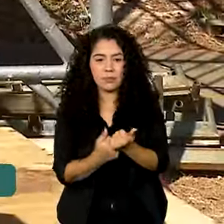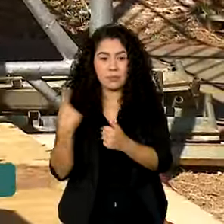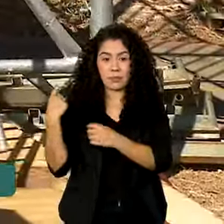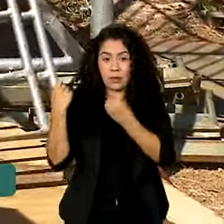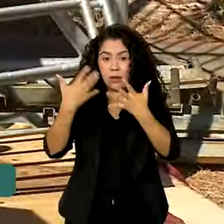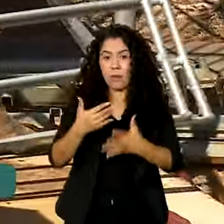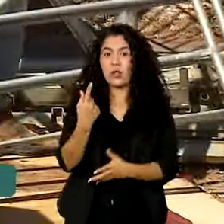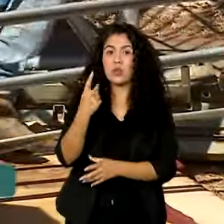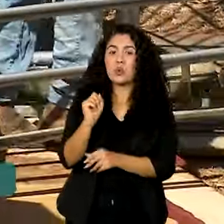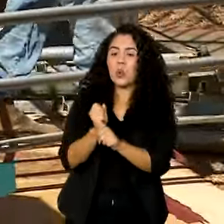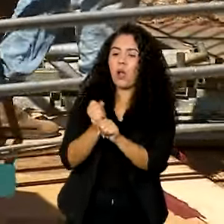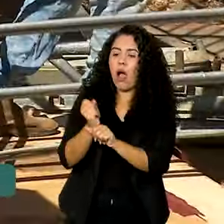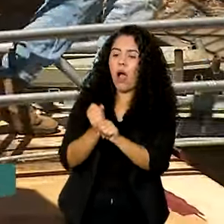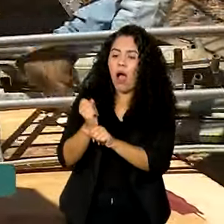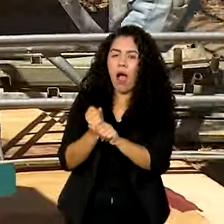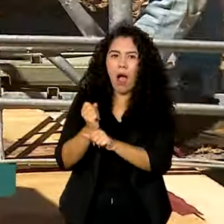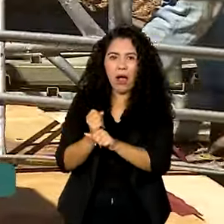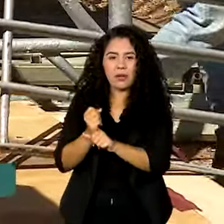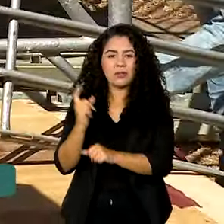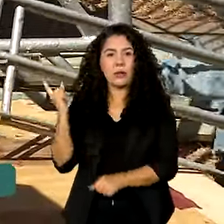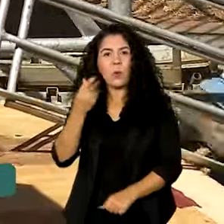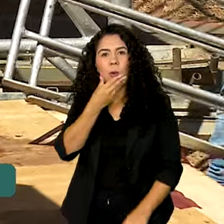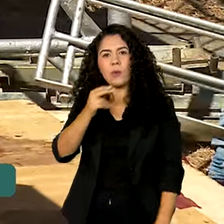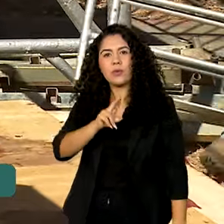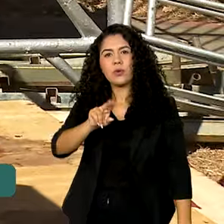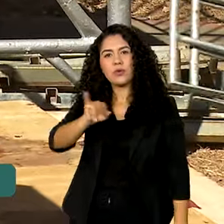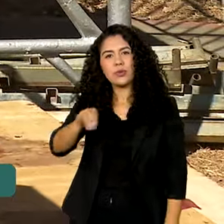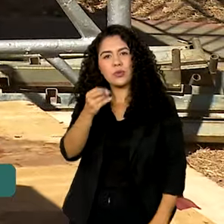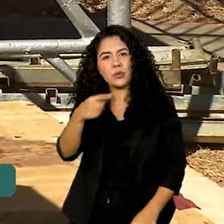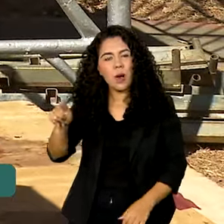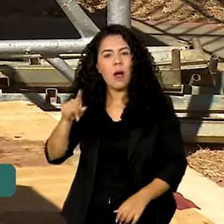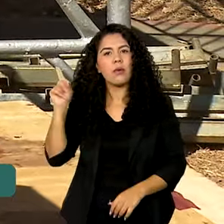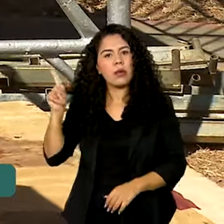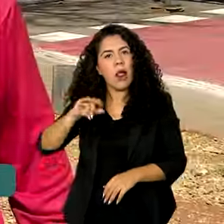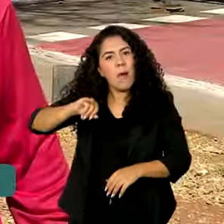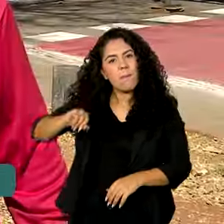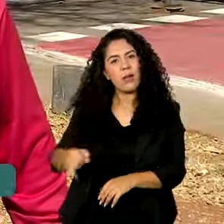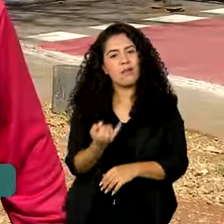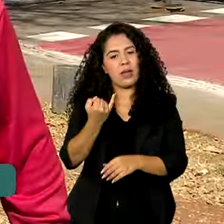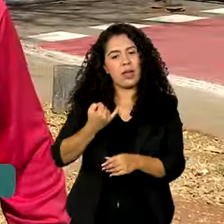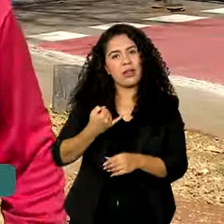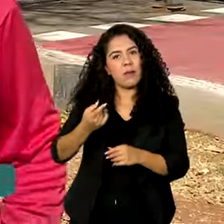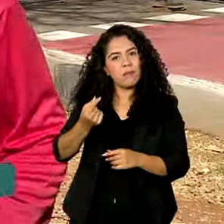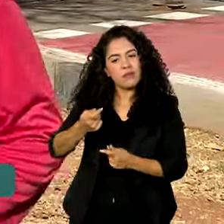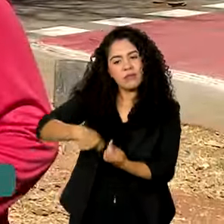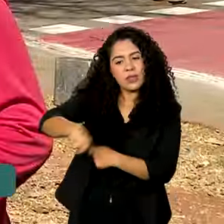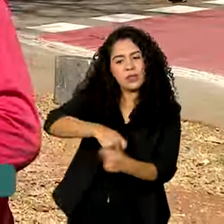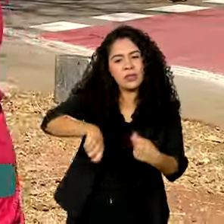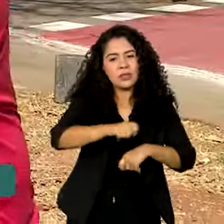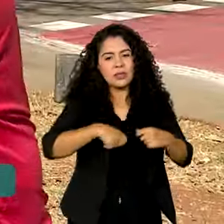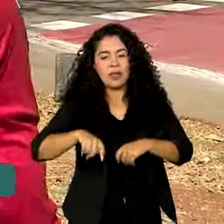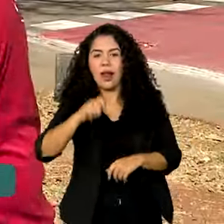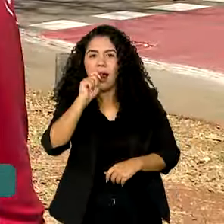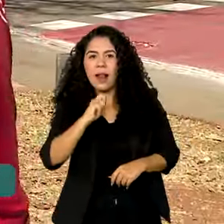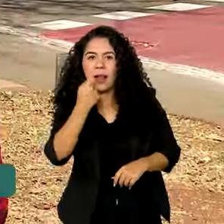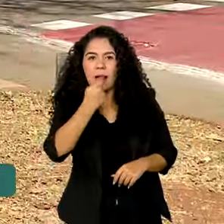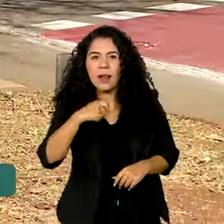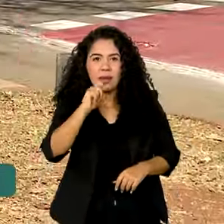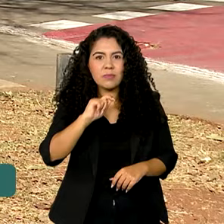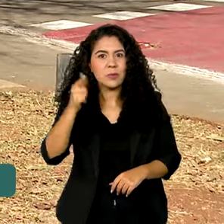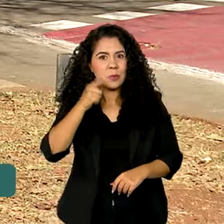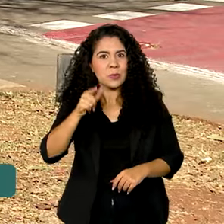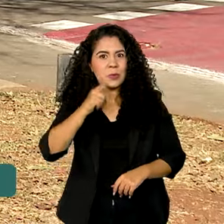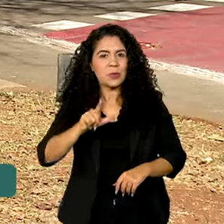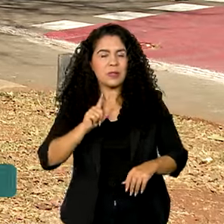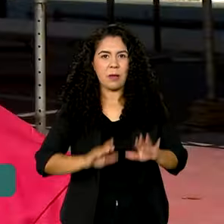anos, João aproveita 7 de setembro para incrementar a renda. As vendas de picolé, nesse dia, costumam